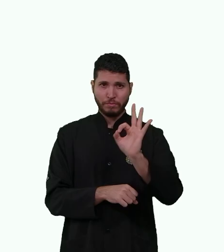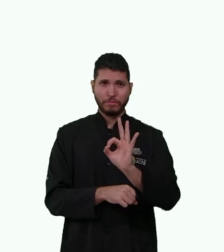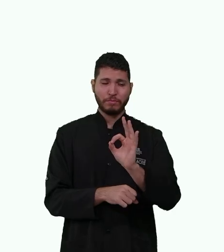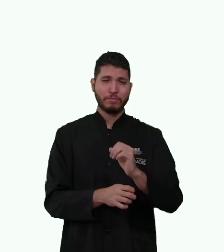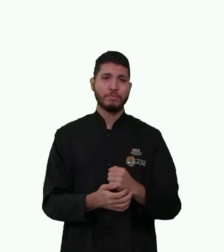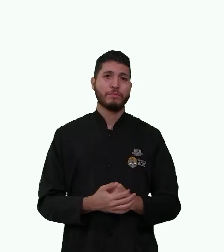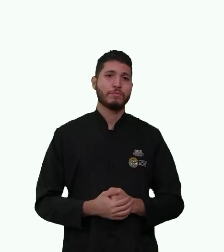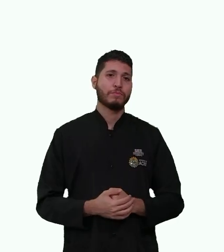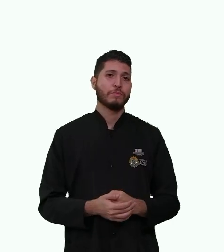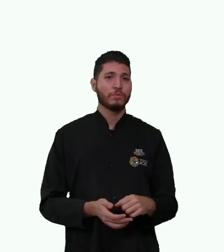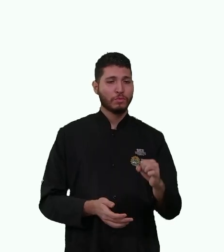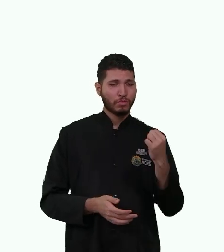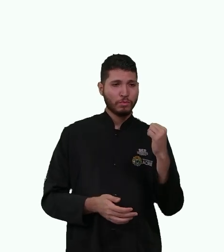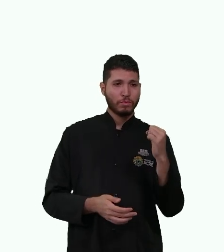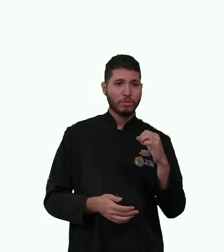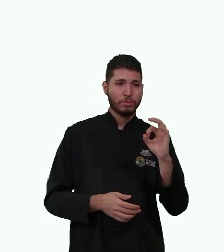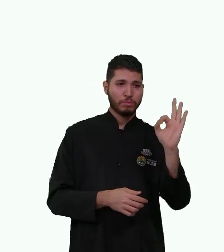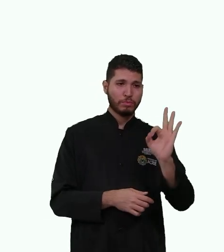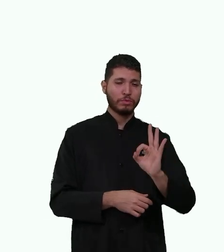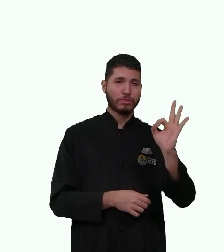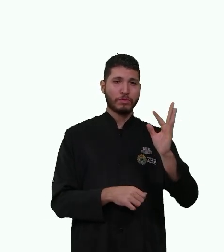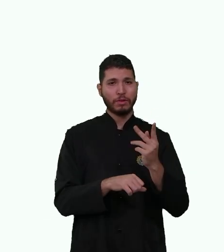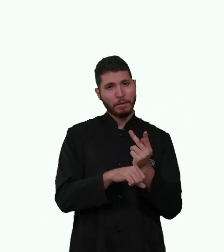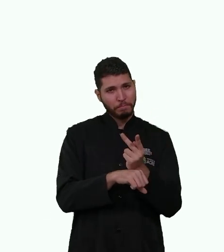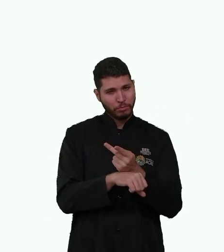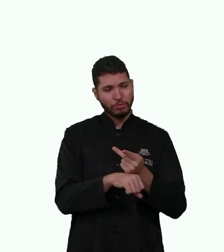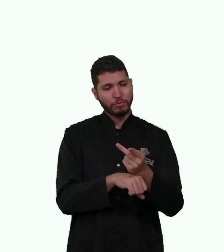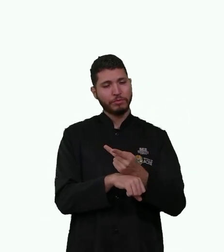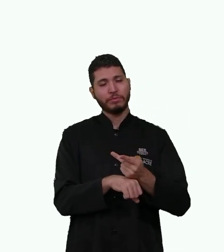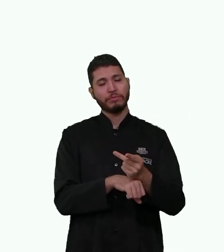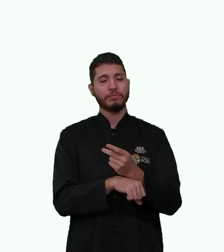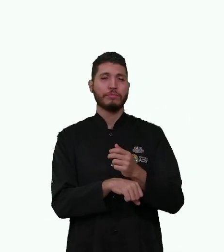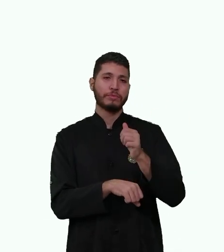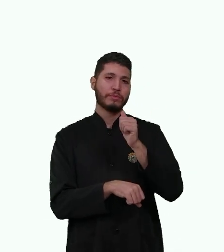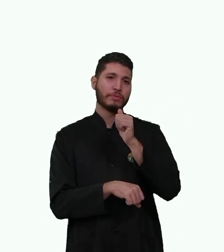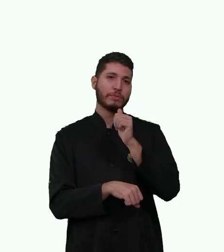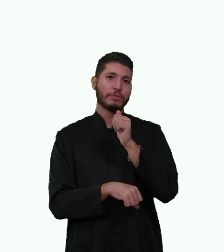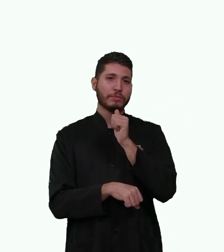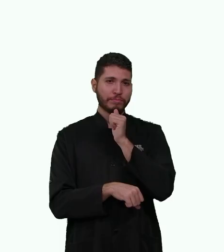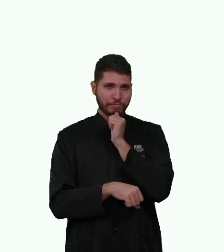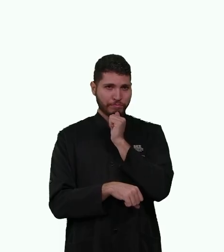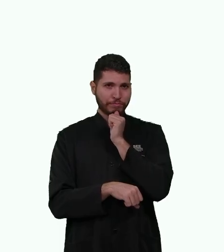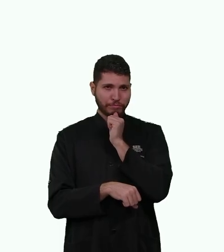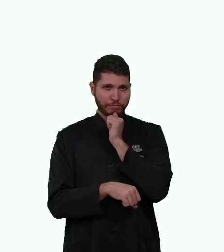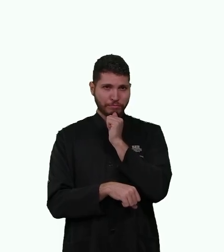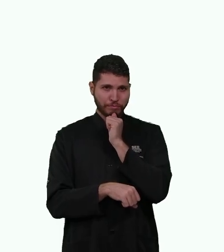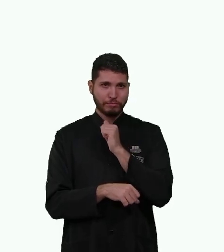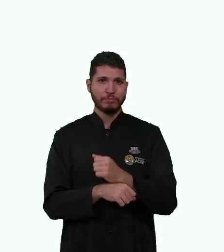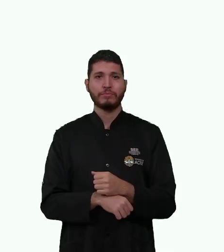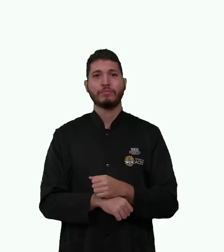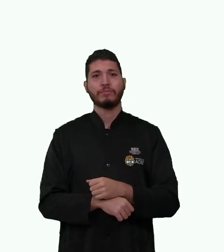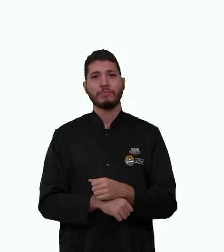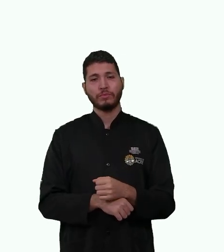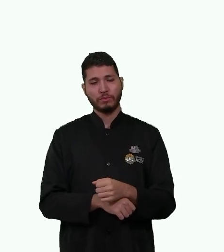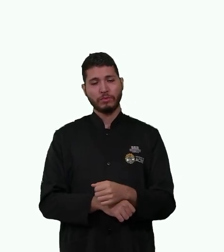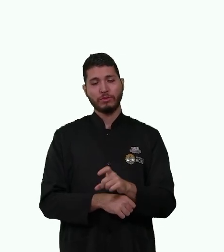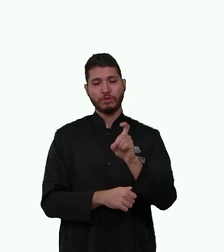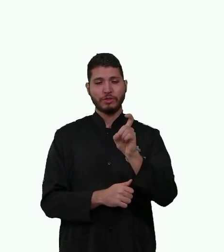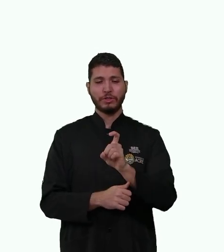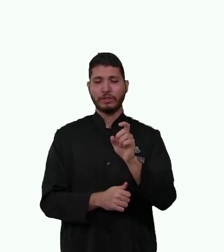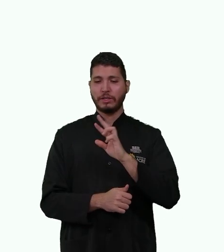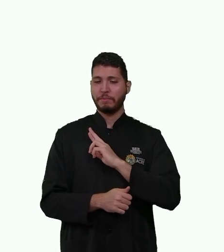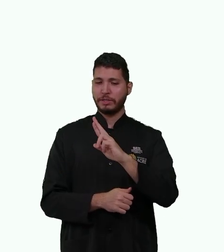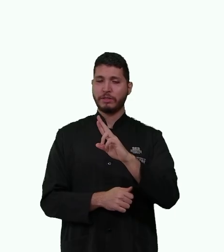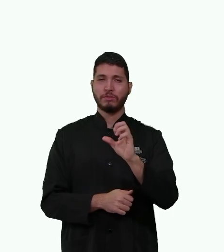sei, eu estou atrás dele, então eu vou chamar esse valor de X. 8% vai representar X, porque eu não sei qual é este valor.